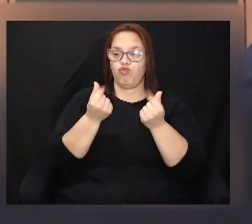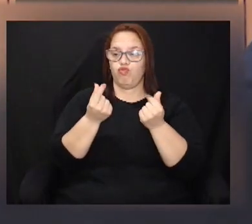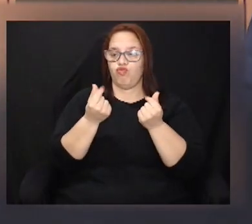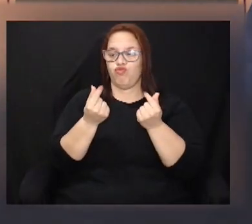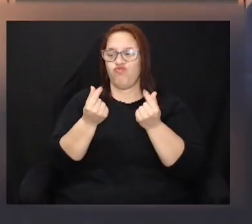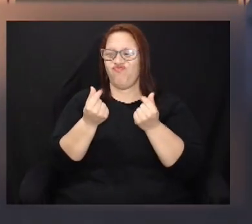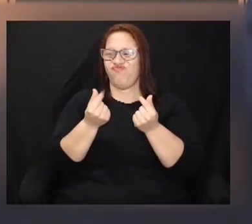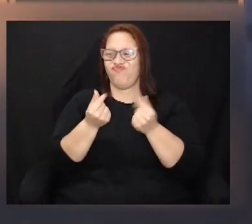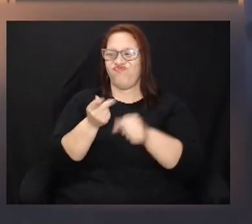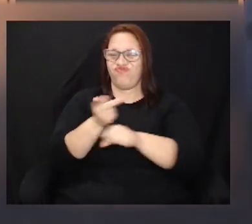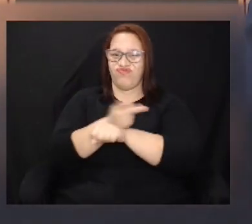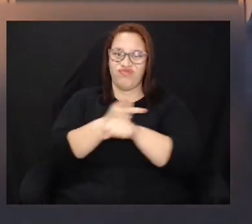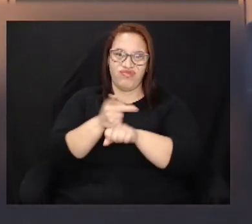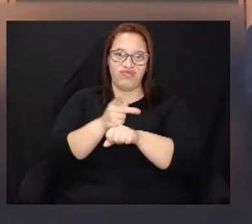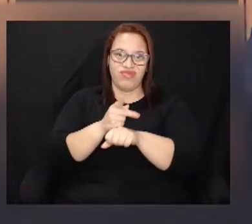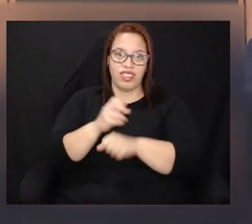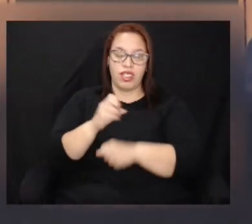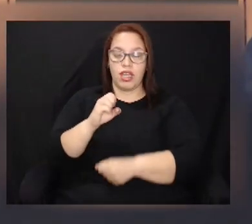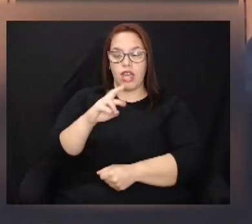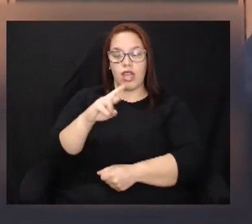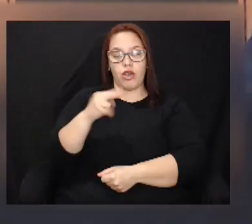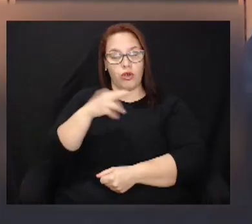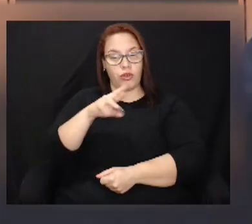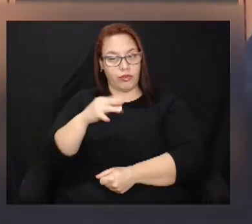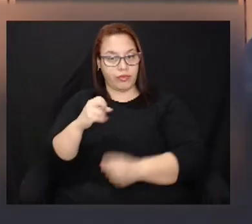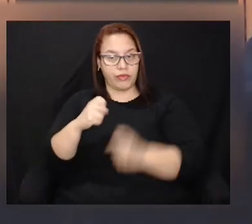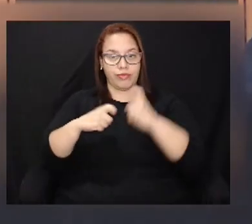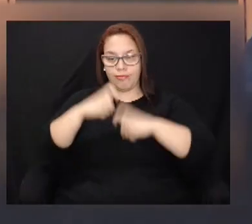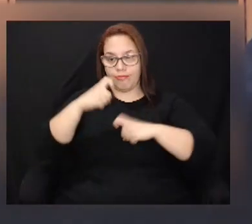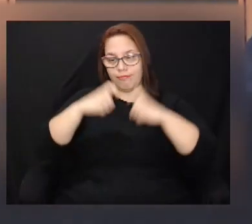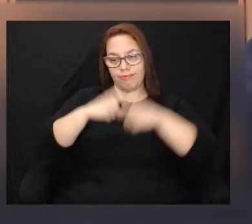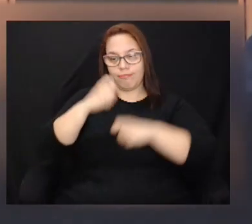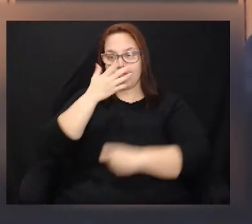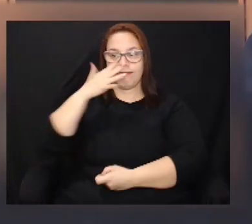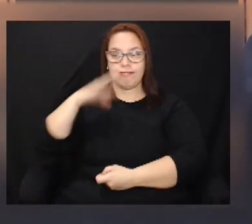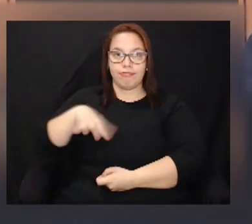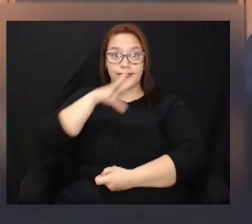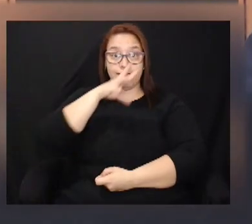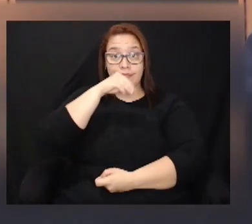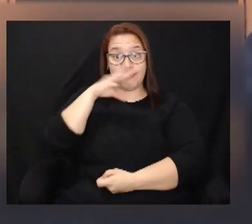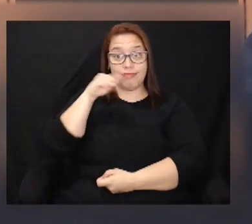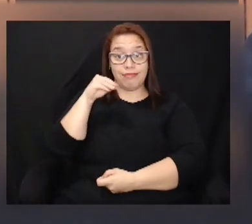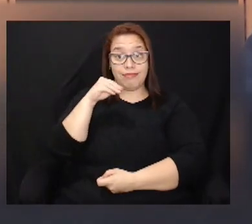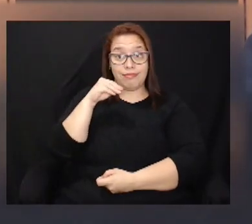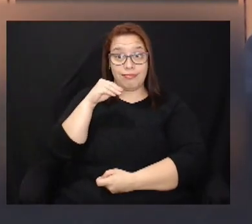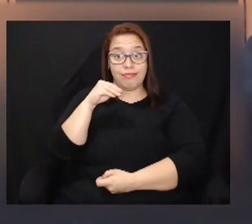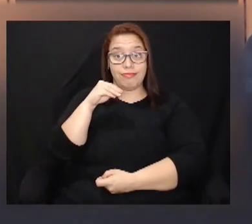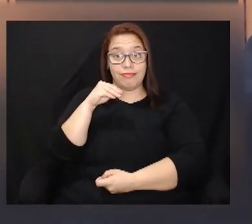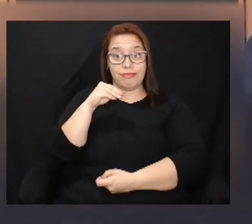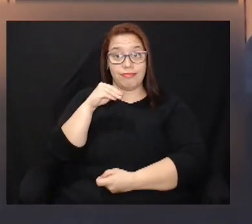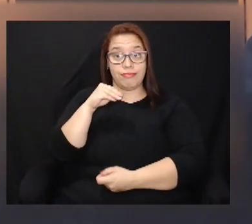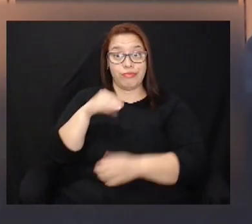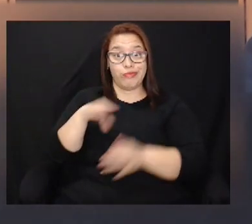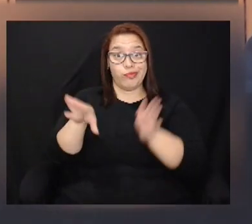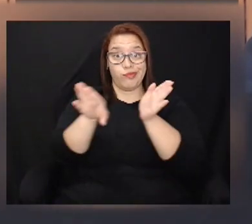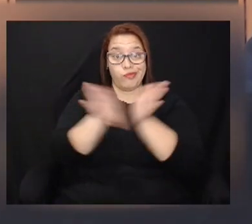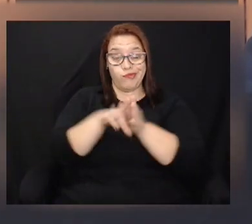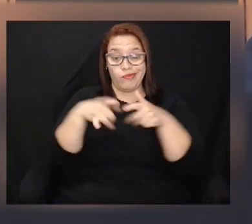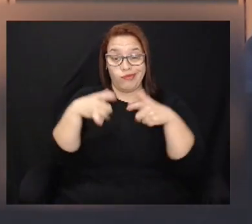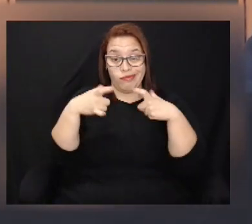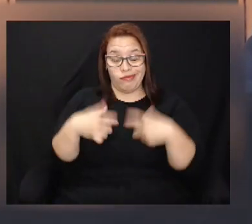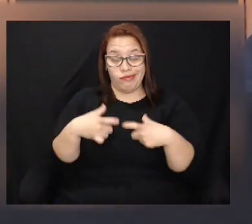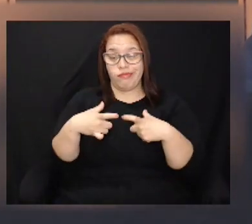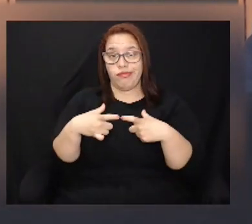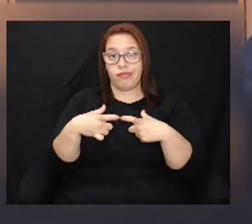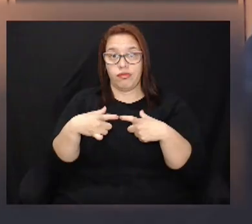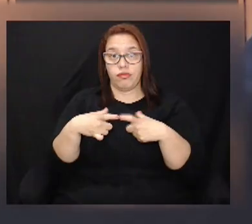busca a erotização, a sexualização da criança e adolescente. E aí já se entra num ambiente em que o doutor Rodrigo